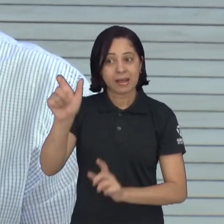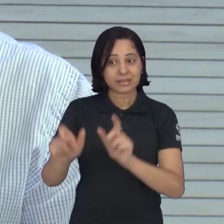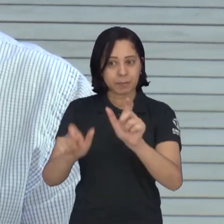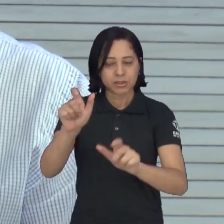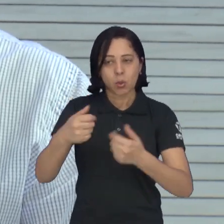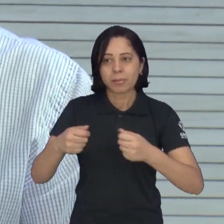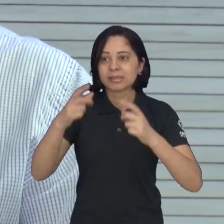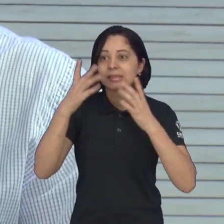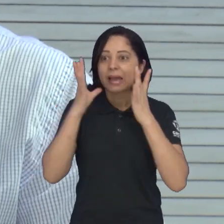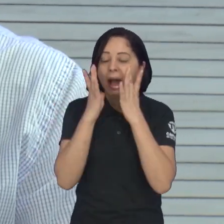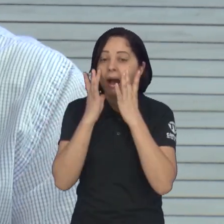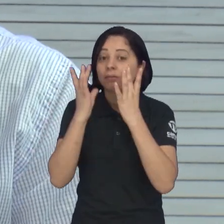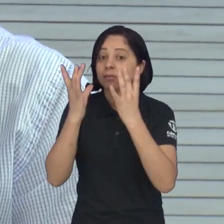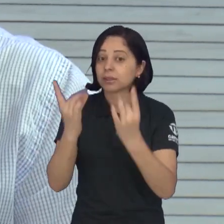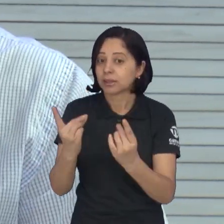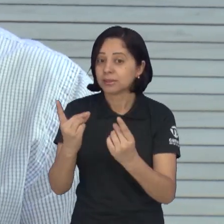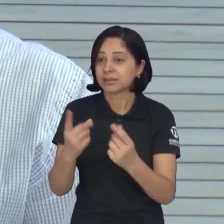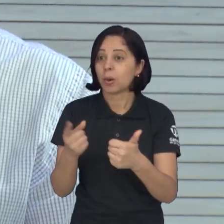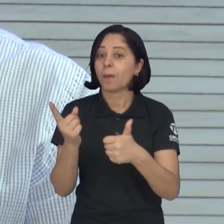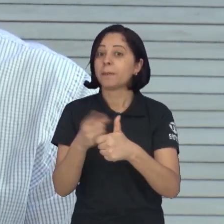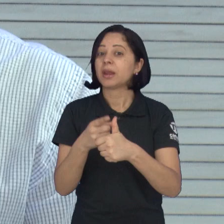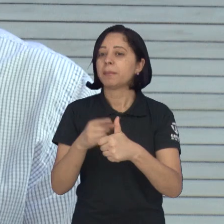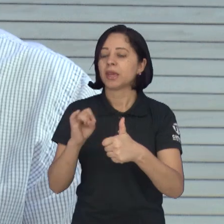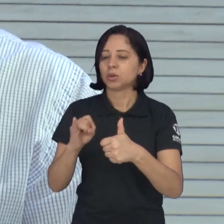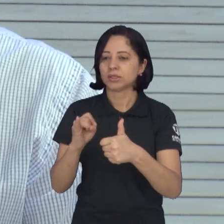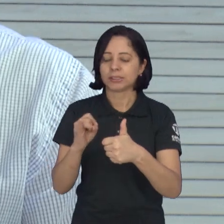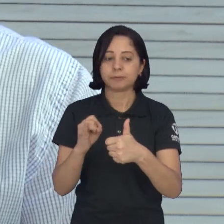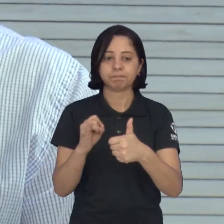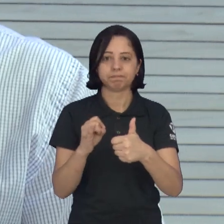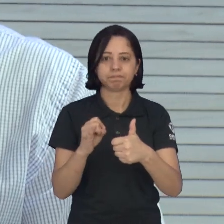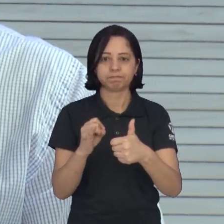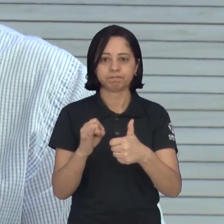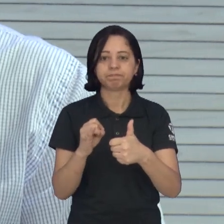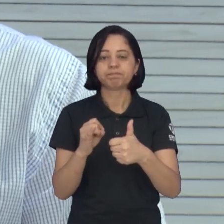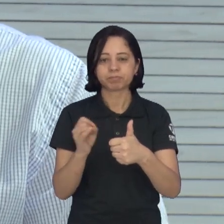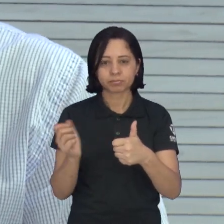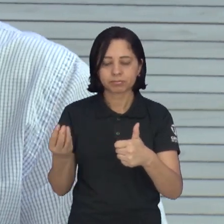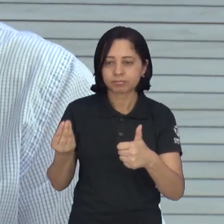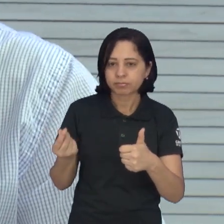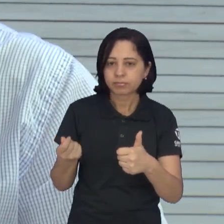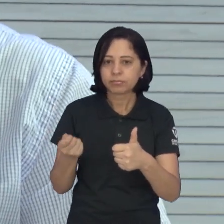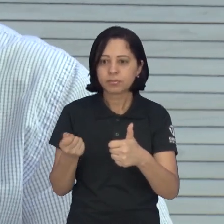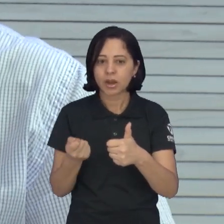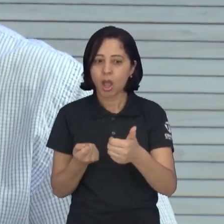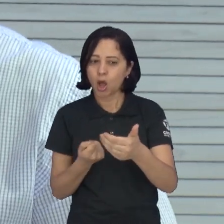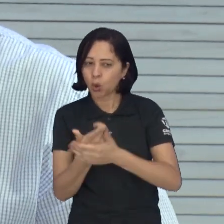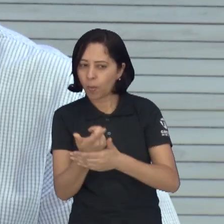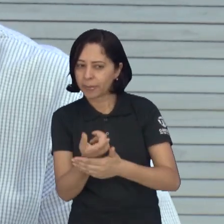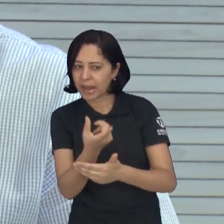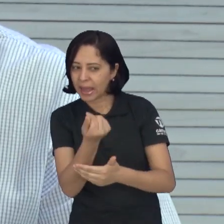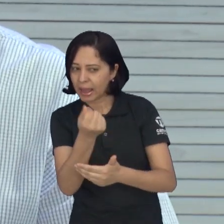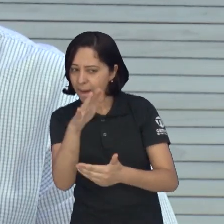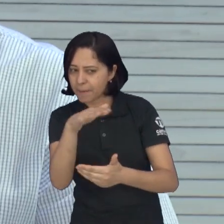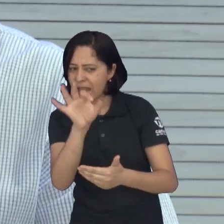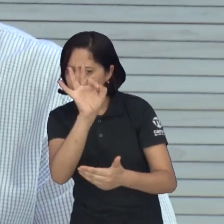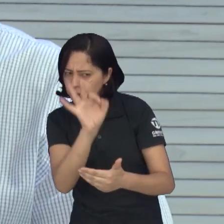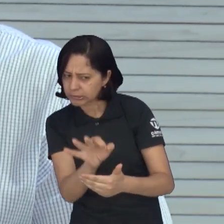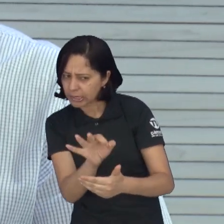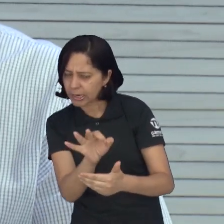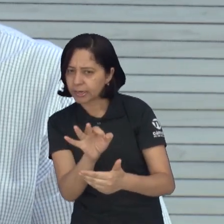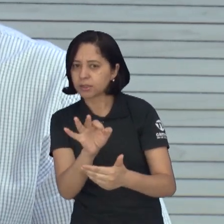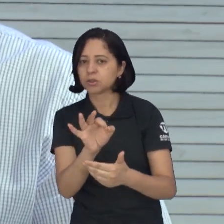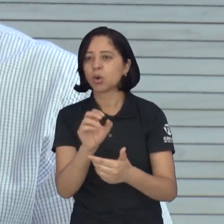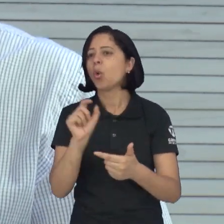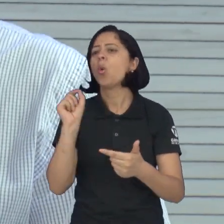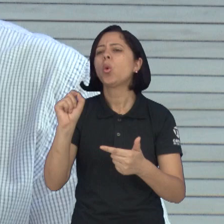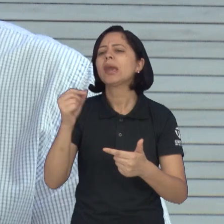ele tem que ficar atento, primeiramente, se ele está fazendo uma compra de promoção, se ele está fazendo uma compra normal. O que é uma